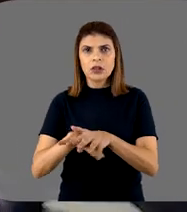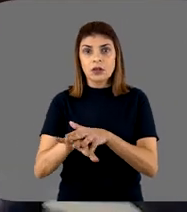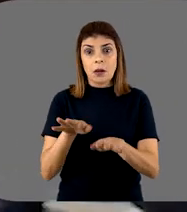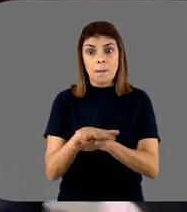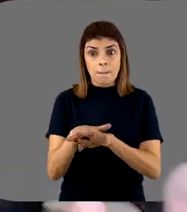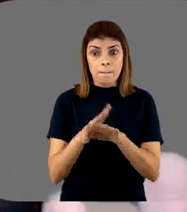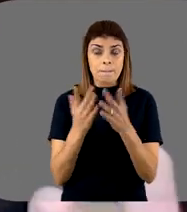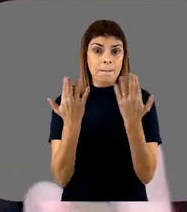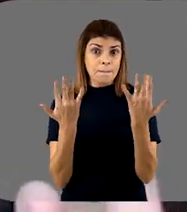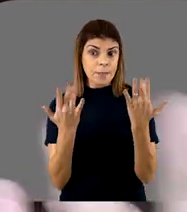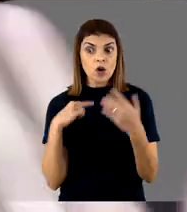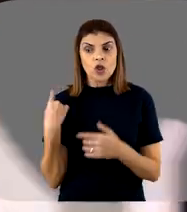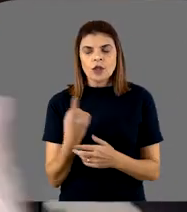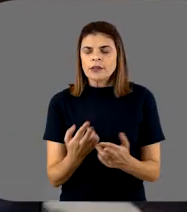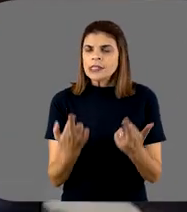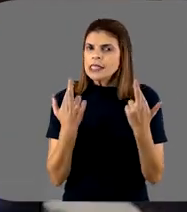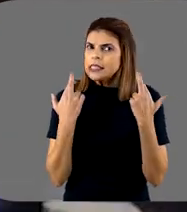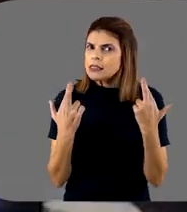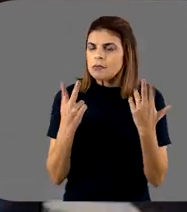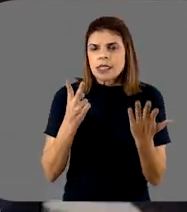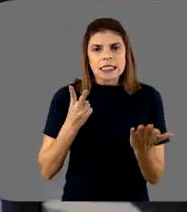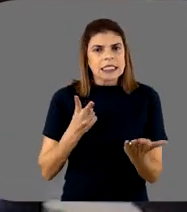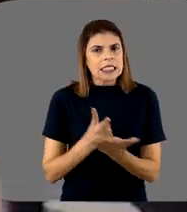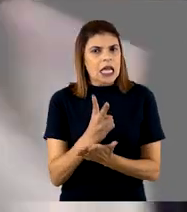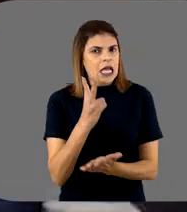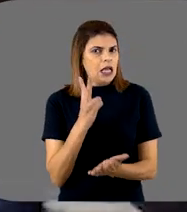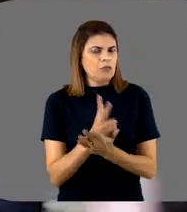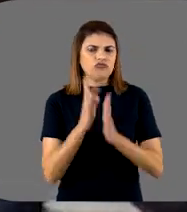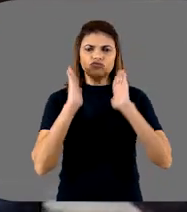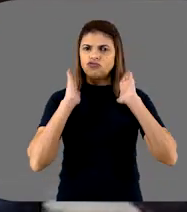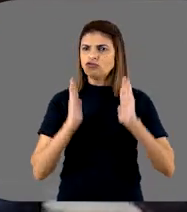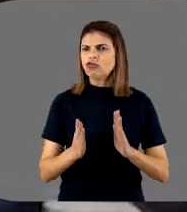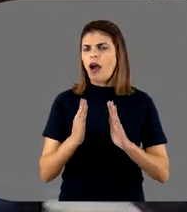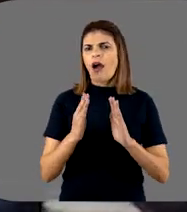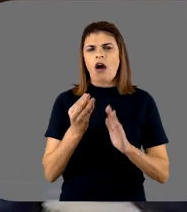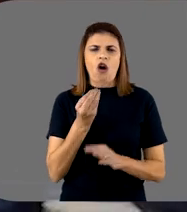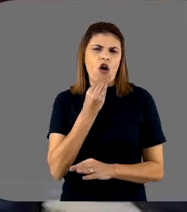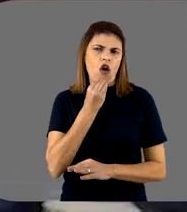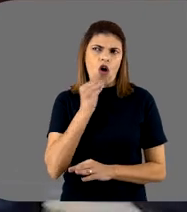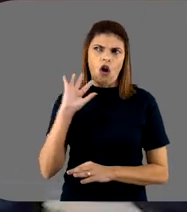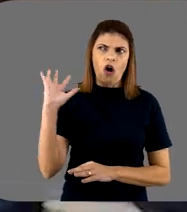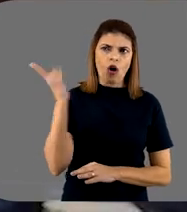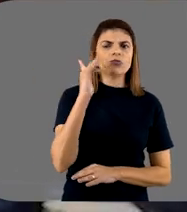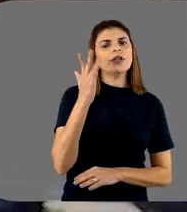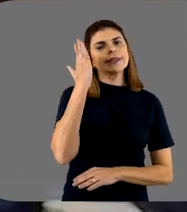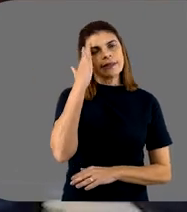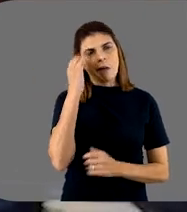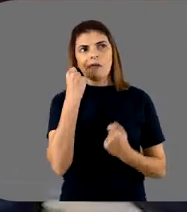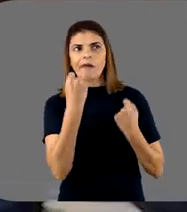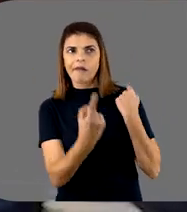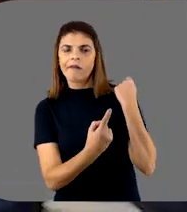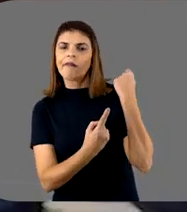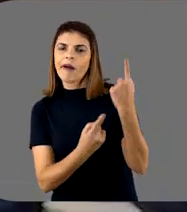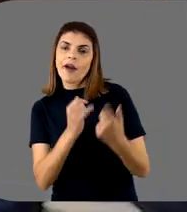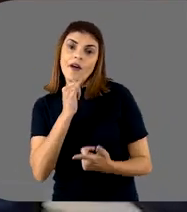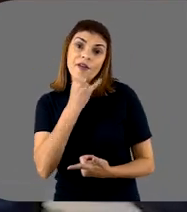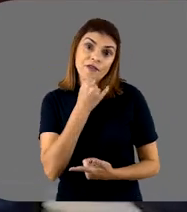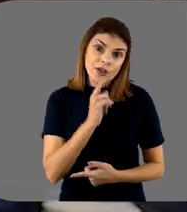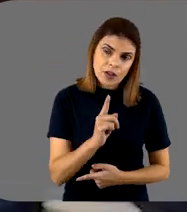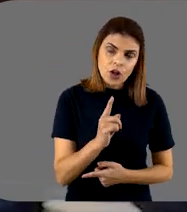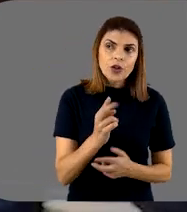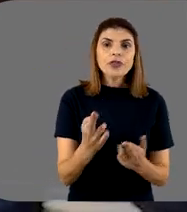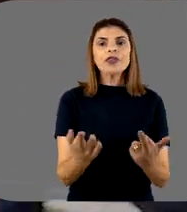outro outra coisa né que a que a gente espera né que sempre devia tá aí já de forma óbvia mas a gente sabe que